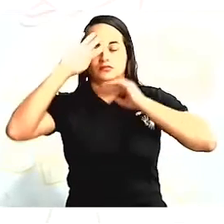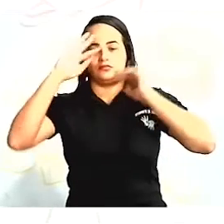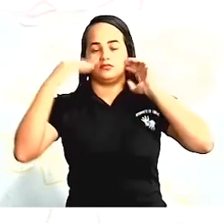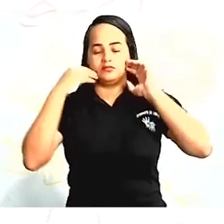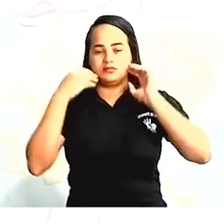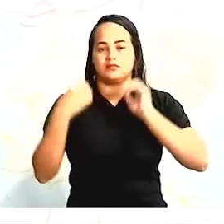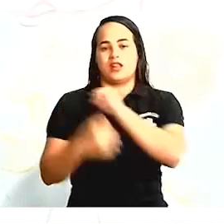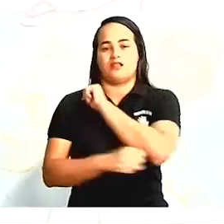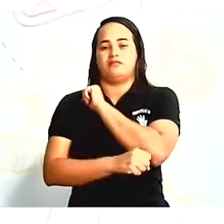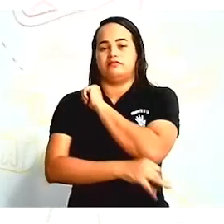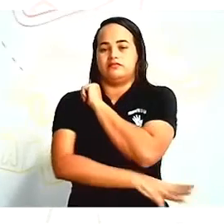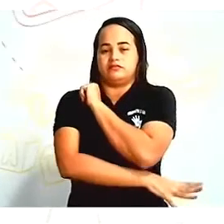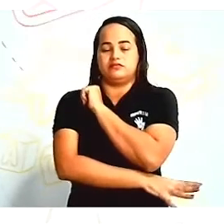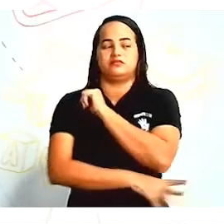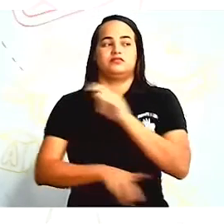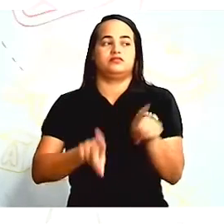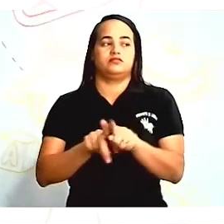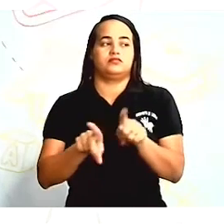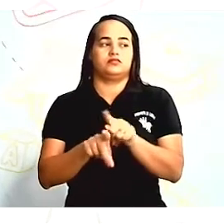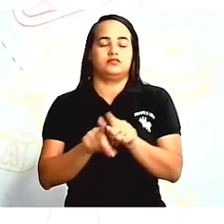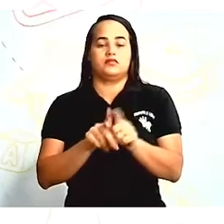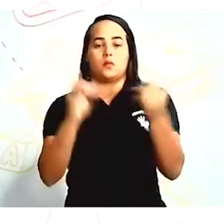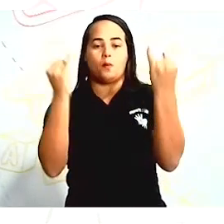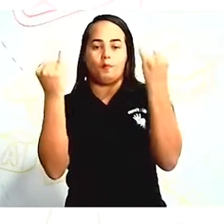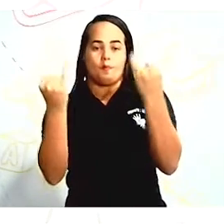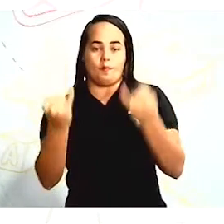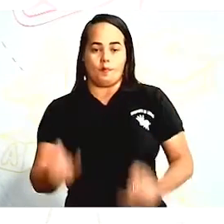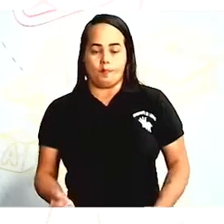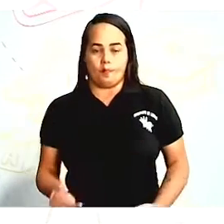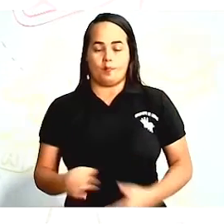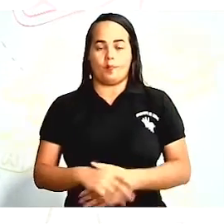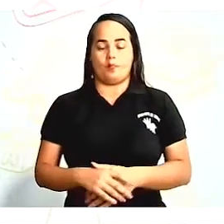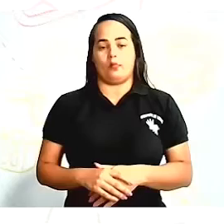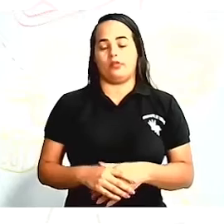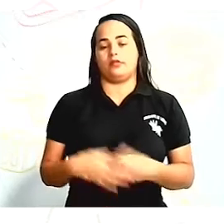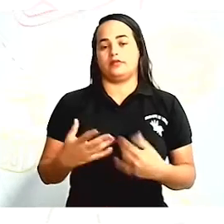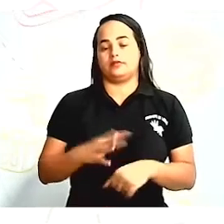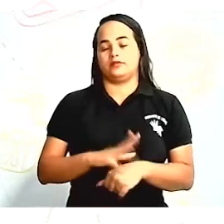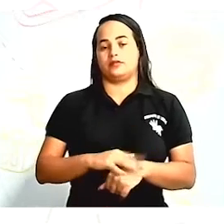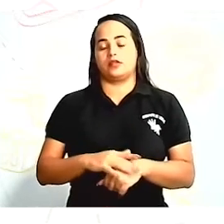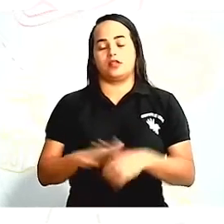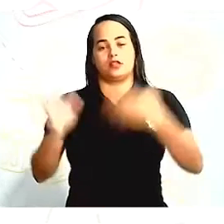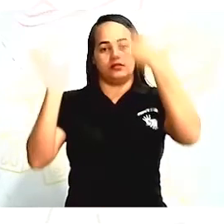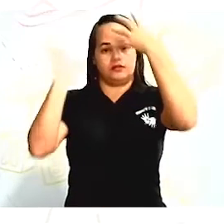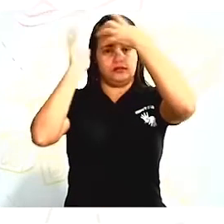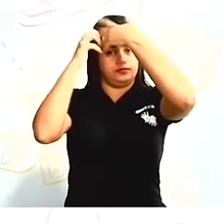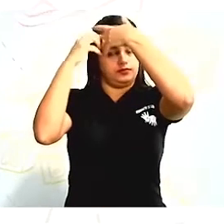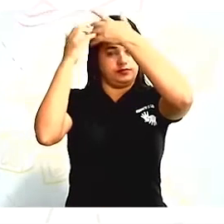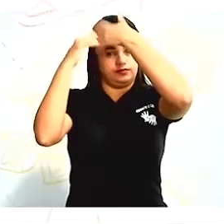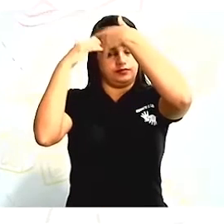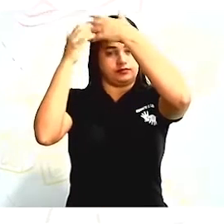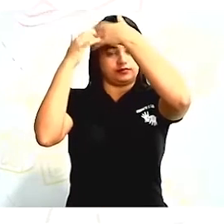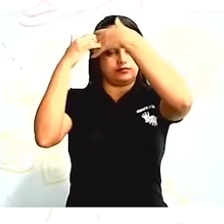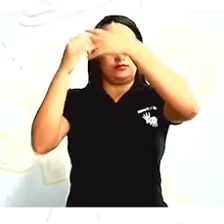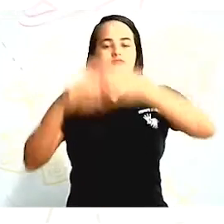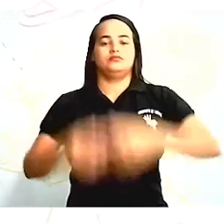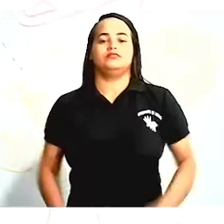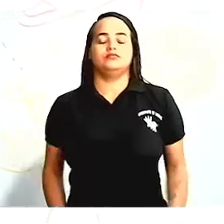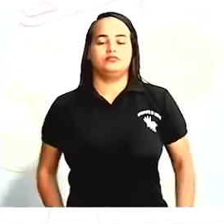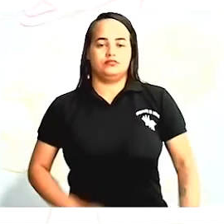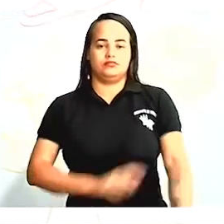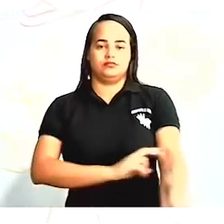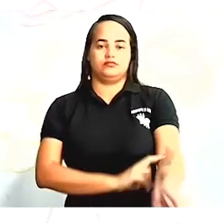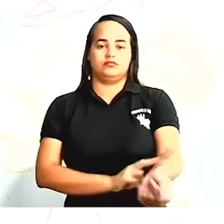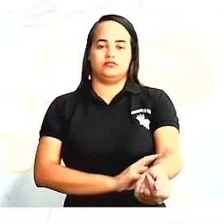que é o suor pela noite, o emagrecimento, doenças neurológicas, ou seja, aquelas doenças que afetam o sistema